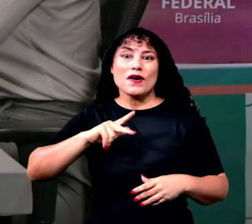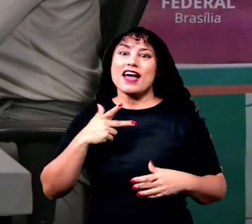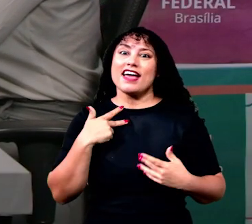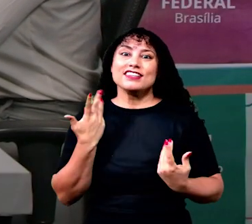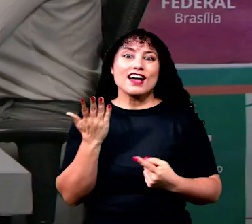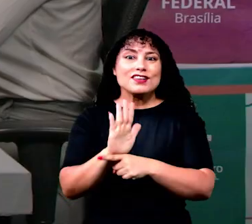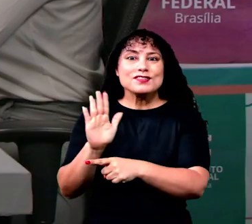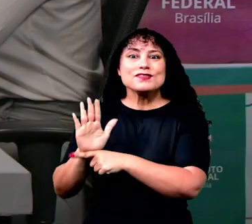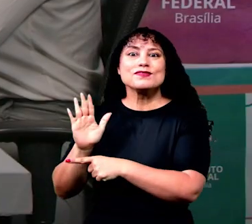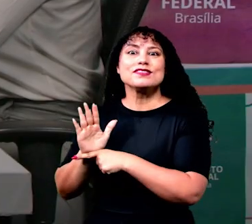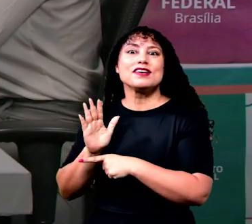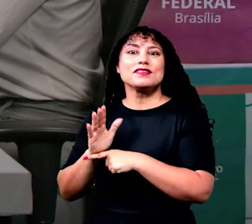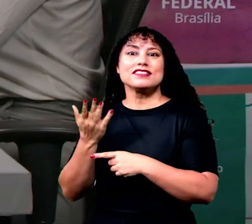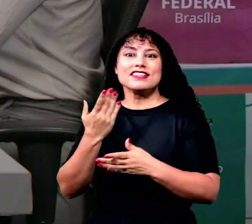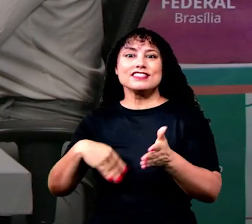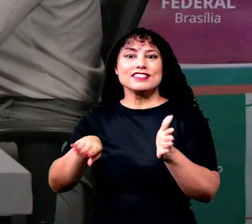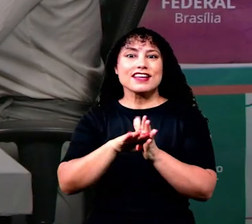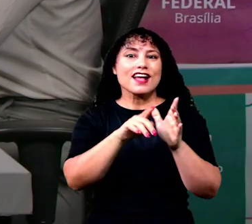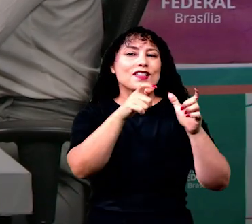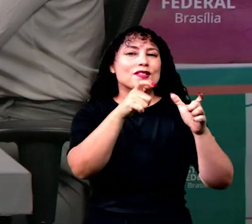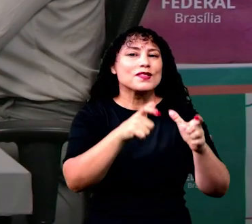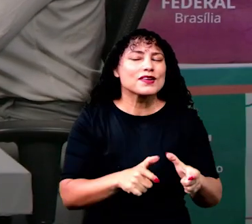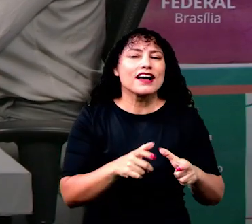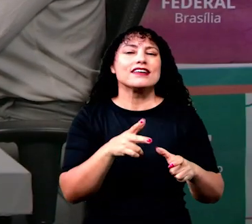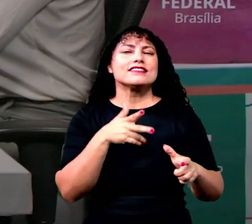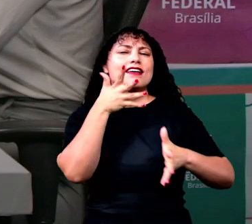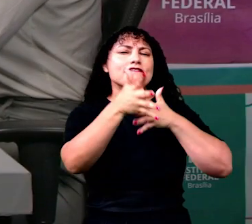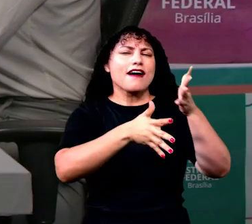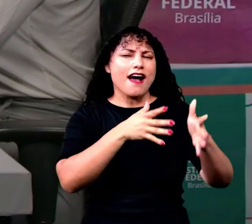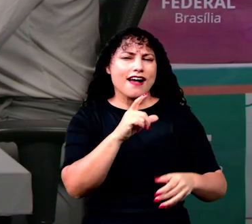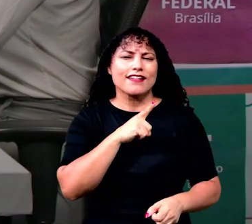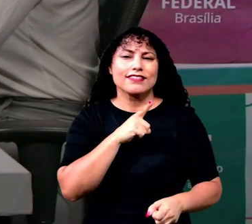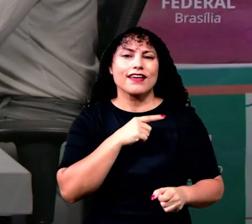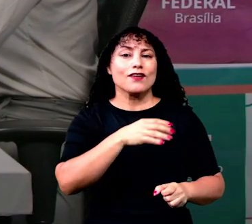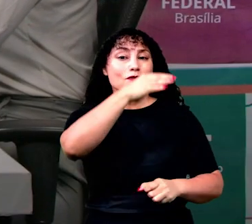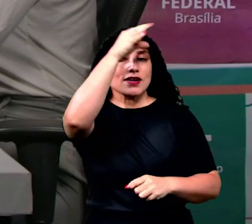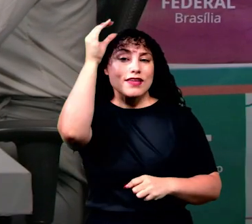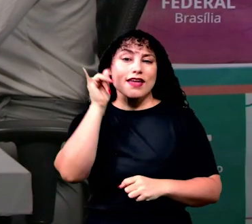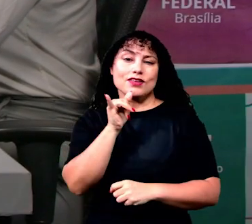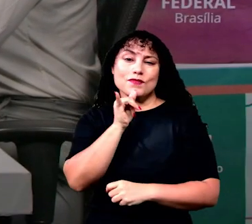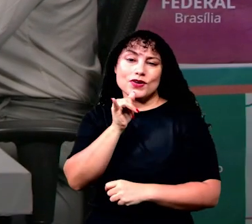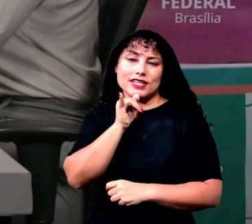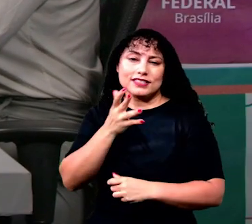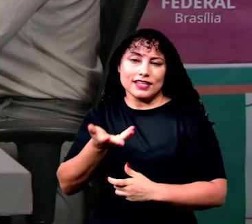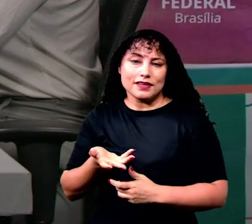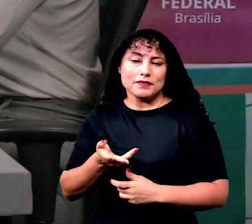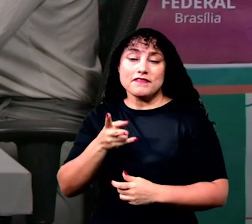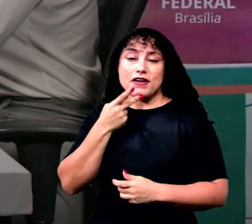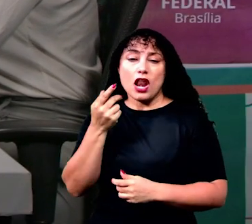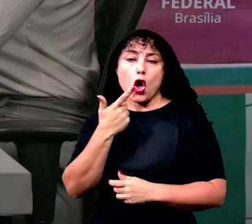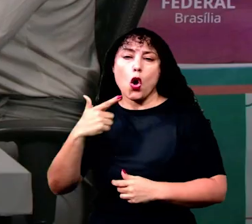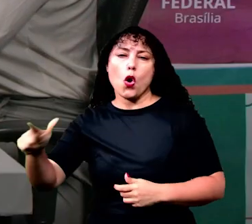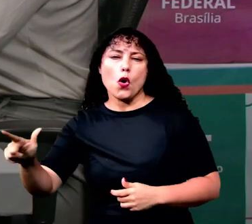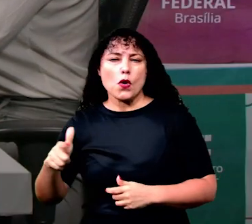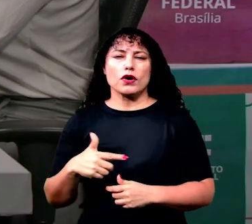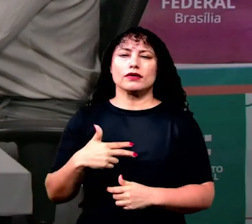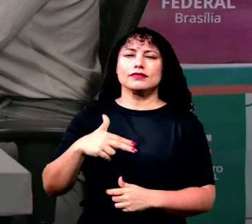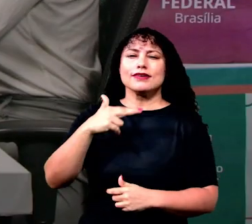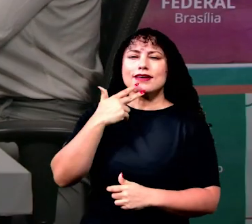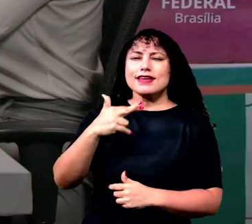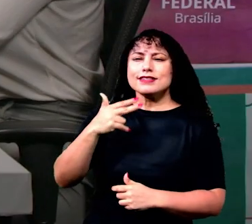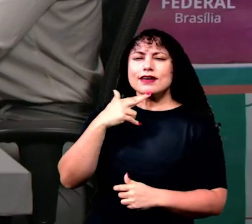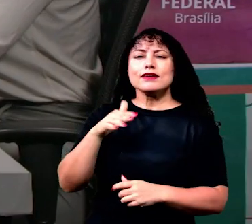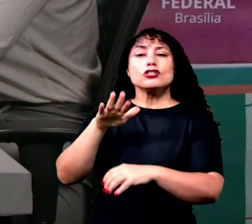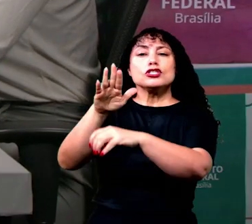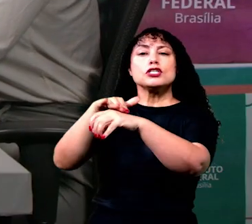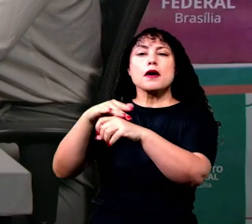não, é uma mão na Sim. roda. É. E você chega num lugar e você fala tem um cliente, por exemplo, que só fala o outro idioma, aí